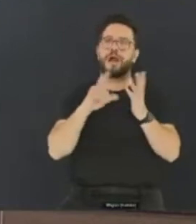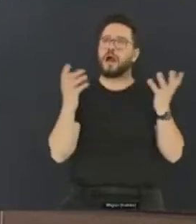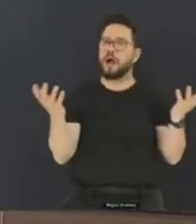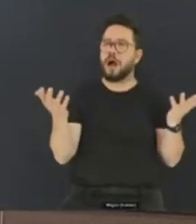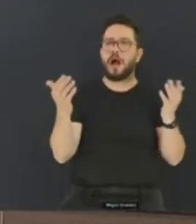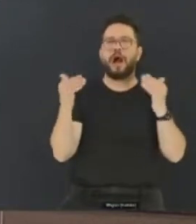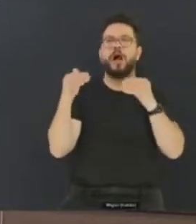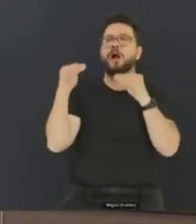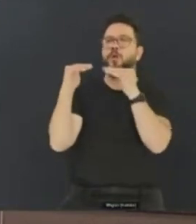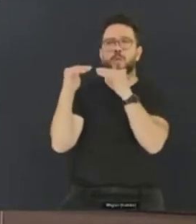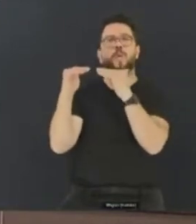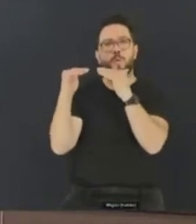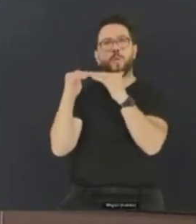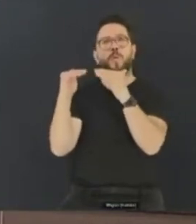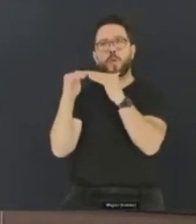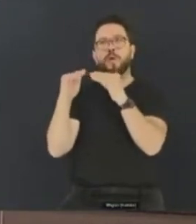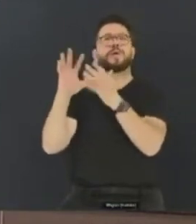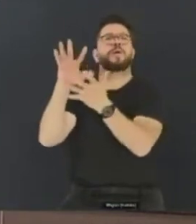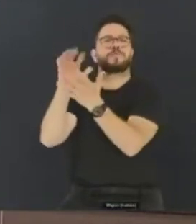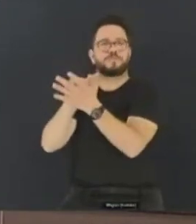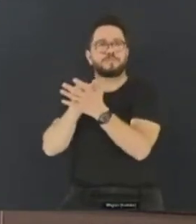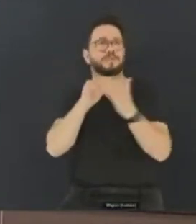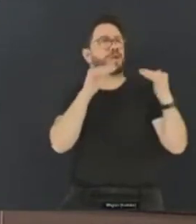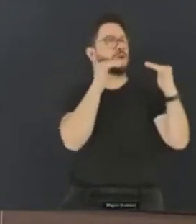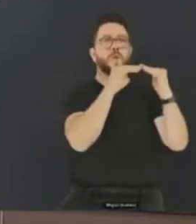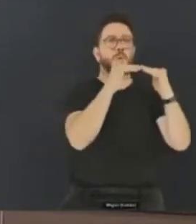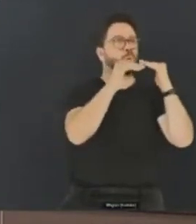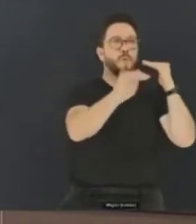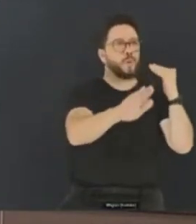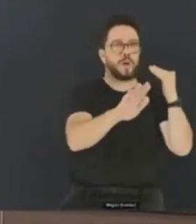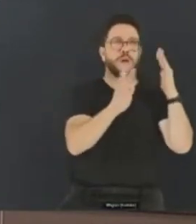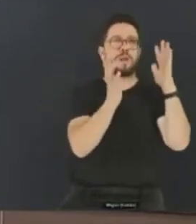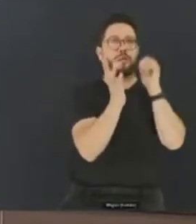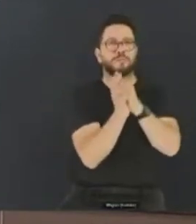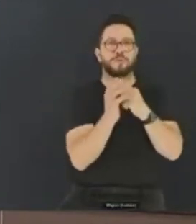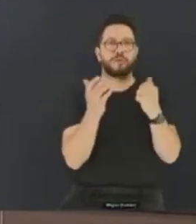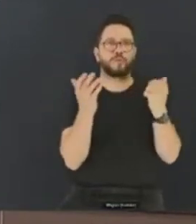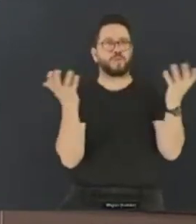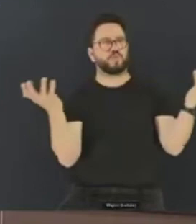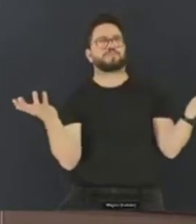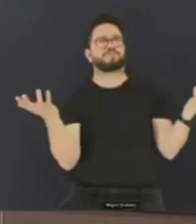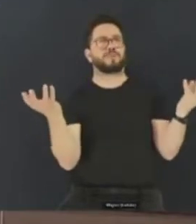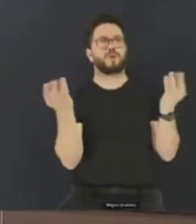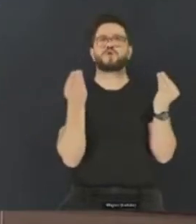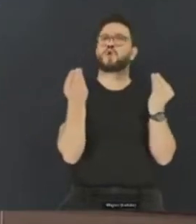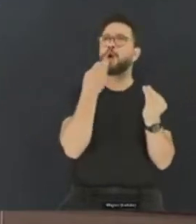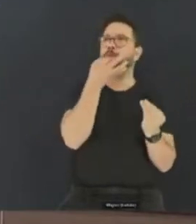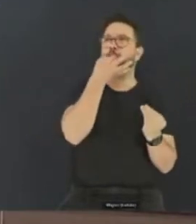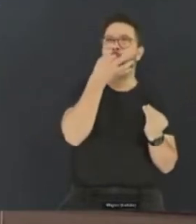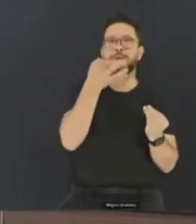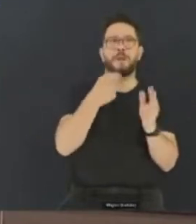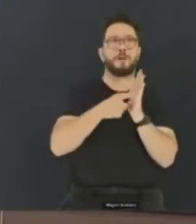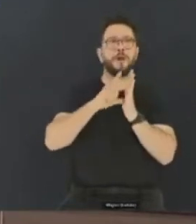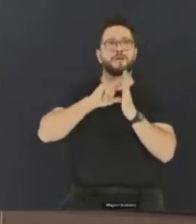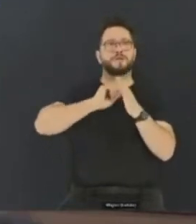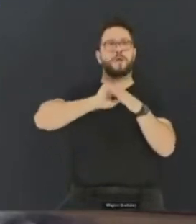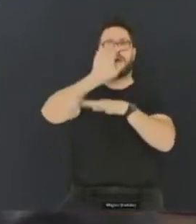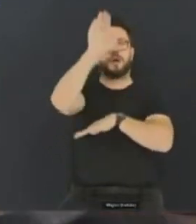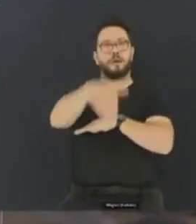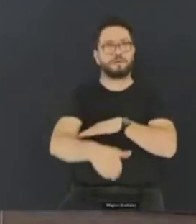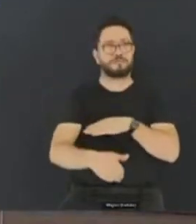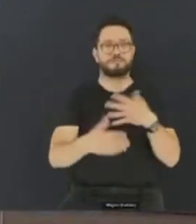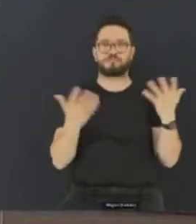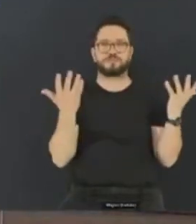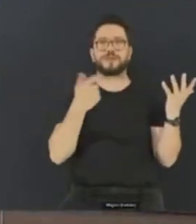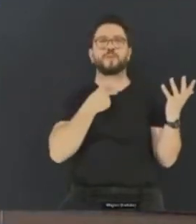então vão se inscrever e os que votam contrário. Eu disse, eu não tenho como tomar minha decisão hoje sem que eu possa ouvir todos os lados. Um dos grandes problemas